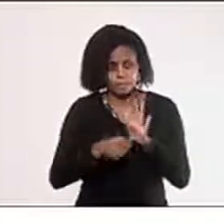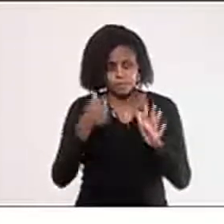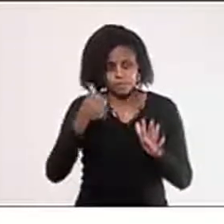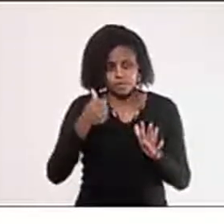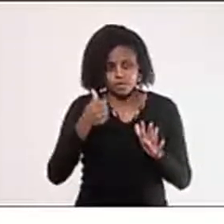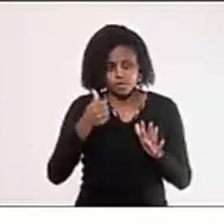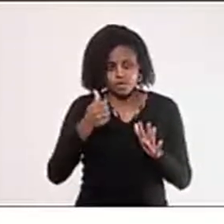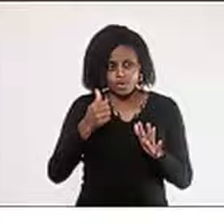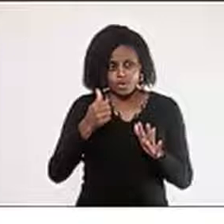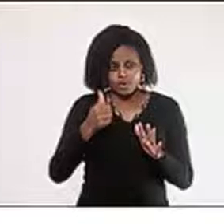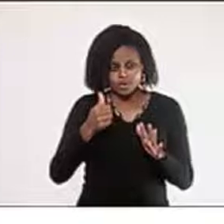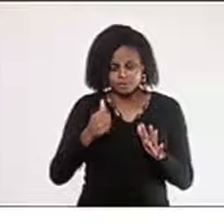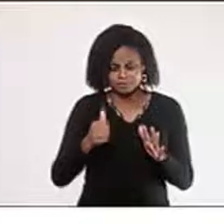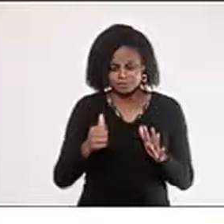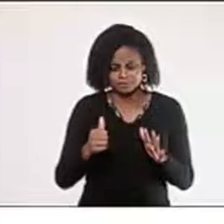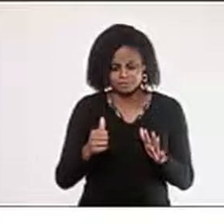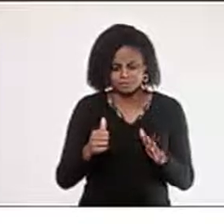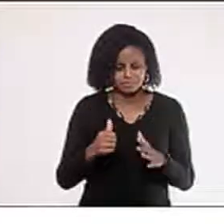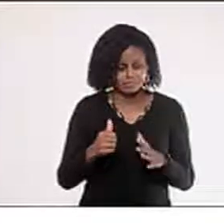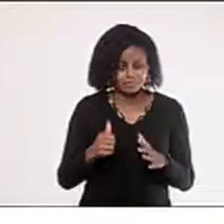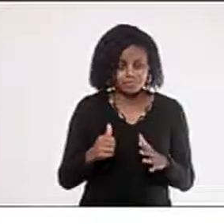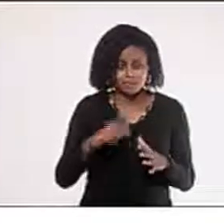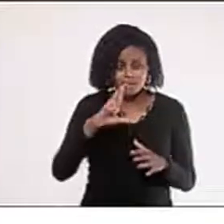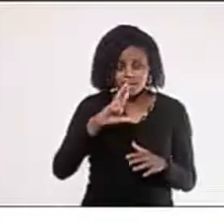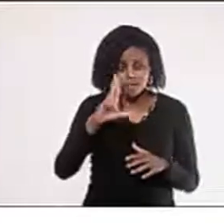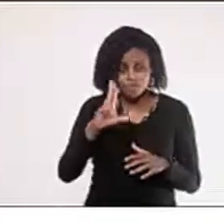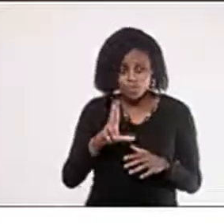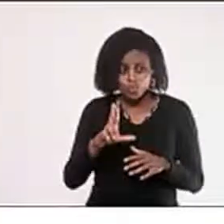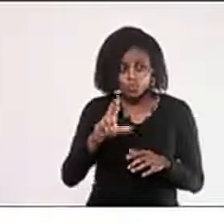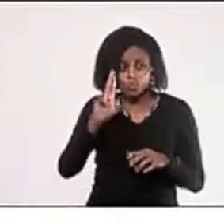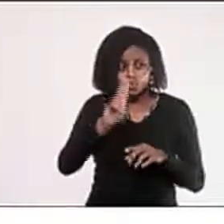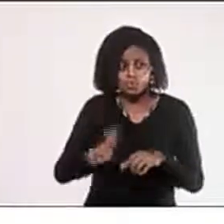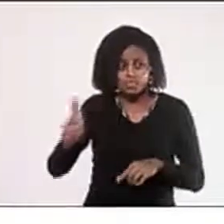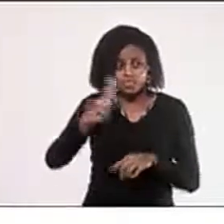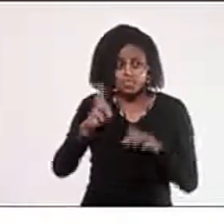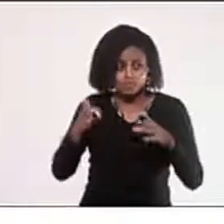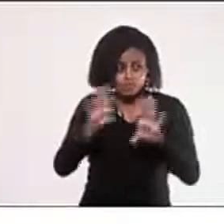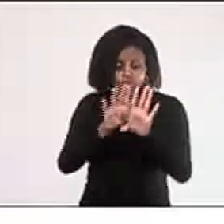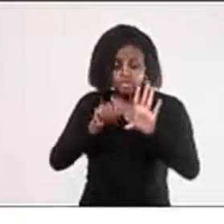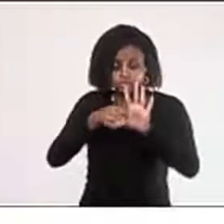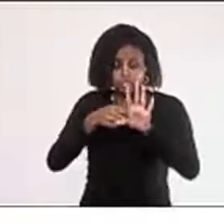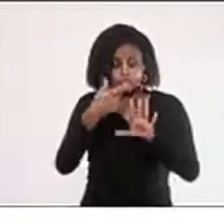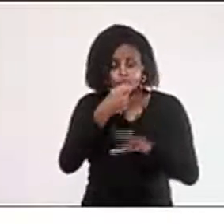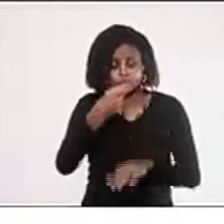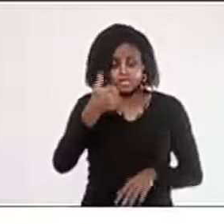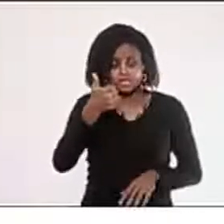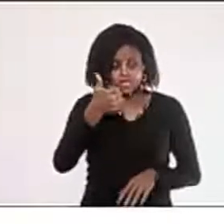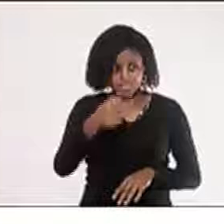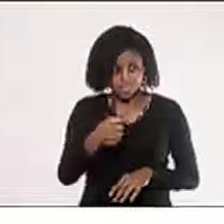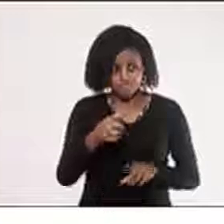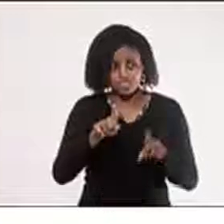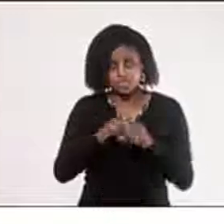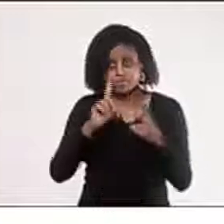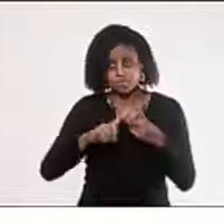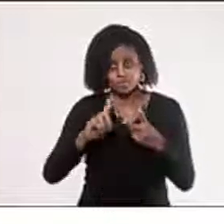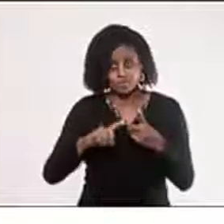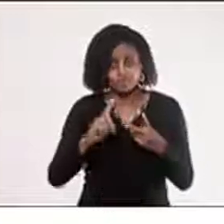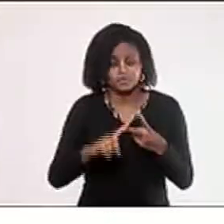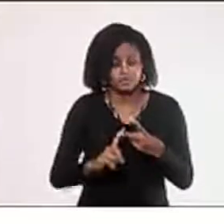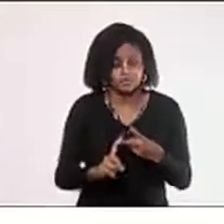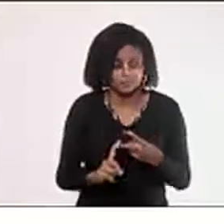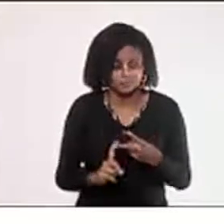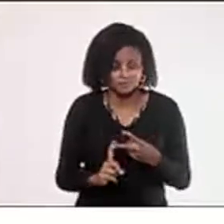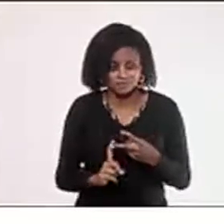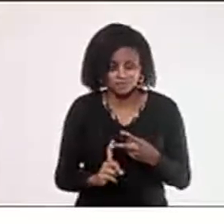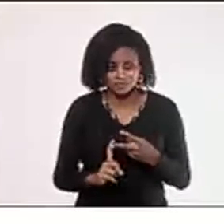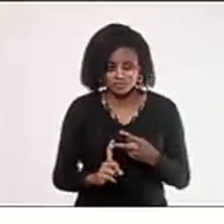o RU, Restaurante Universitário da Universidade, que foi fechado em 2017. E o segundo